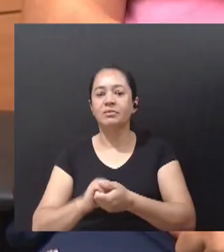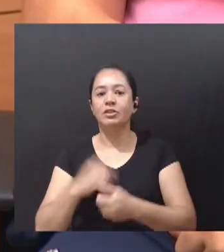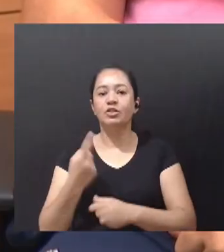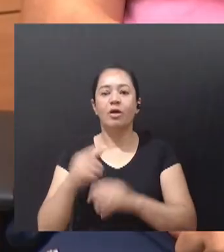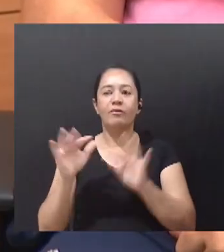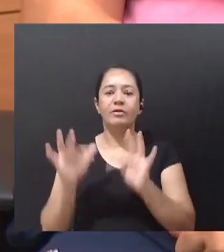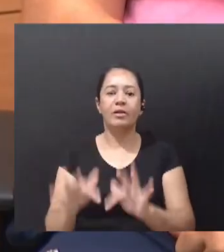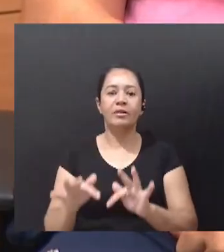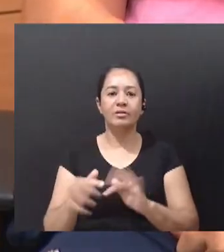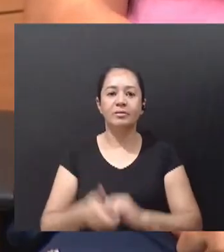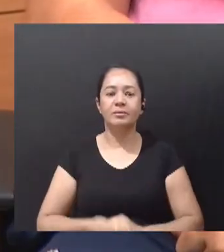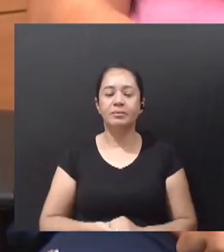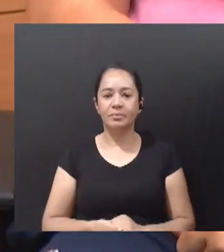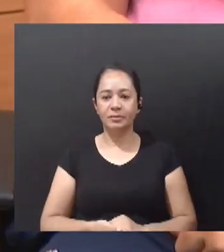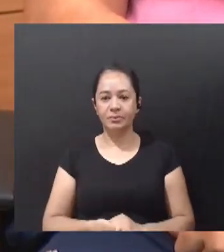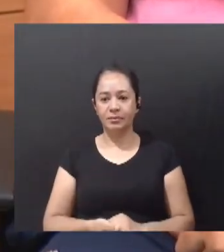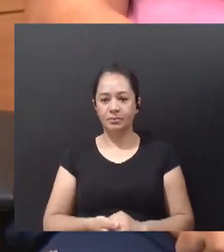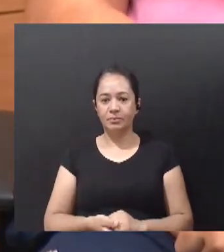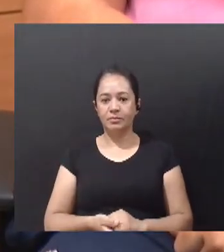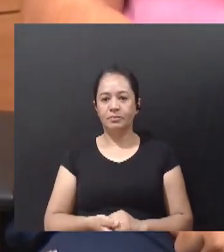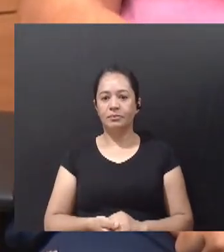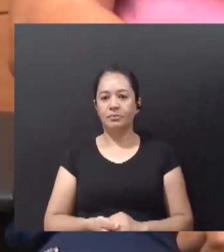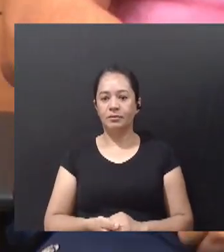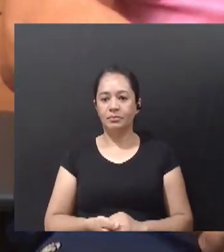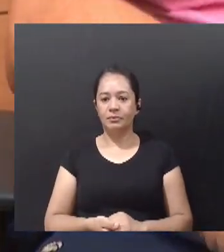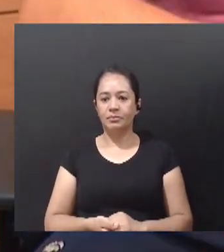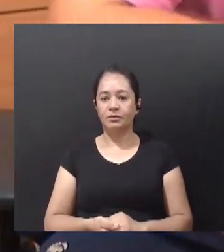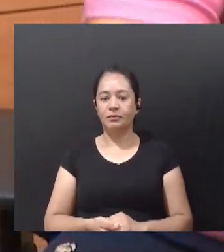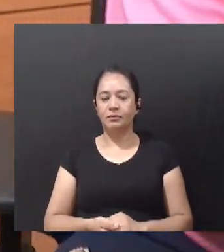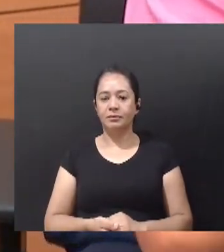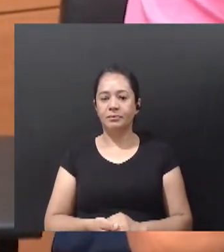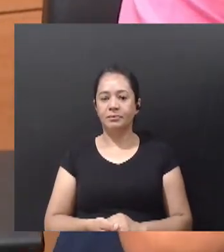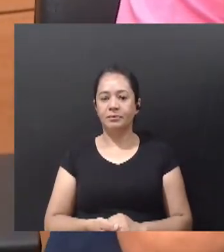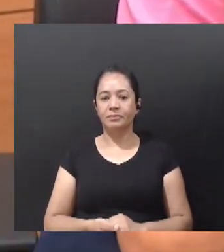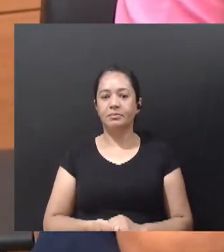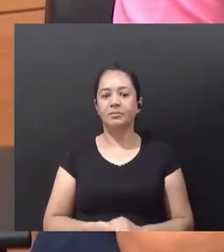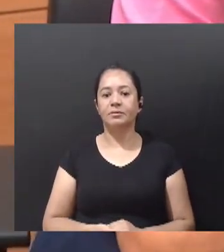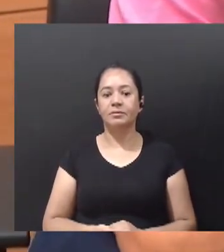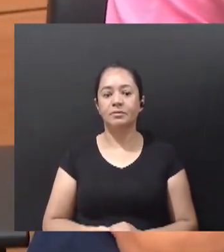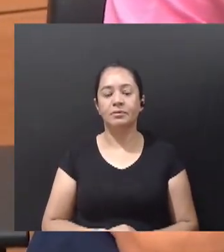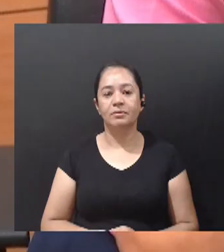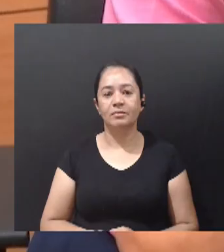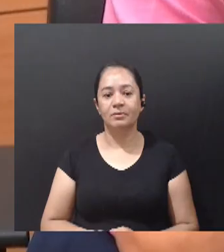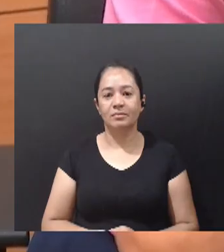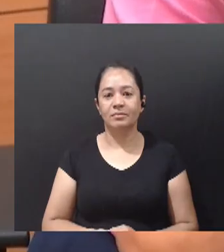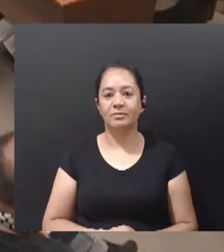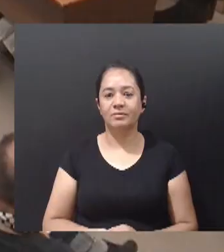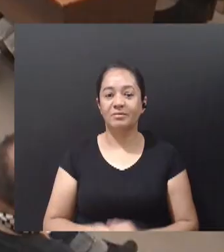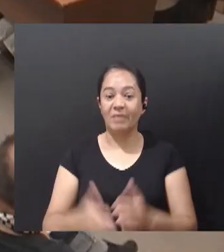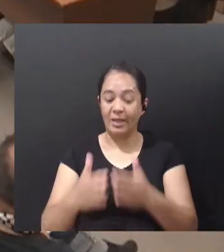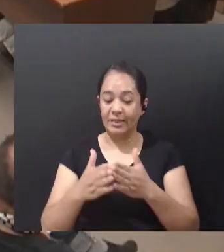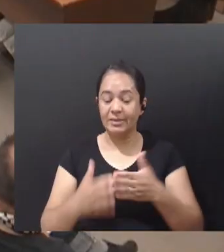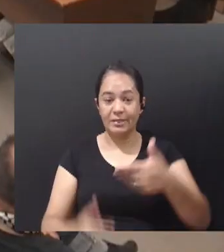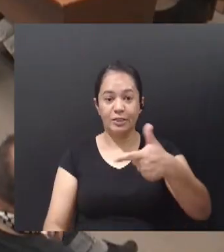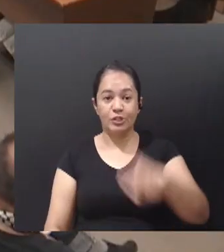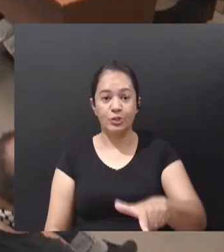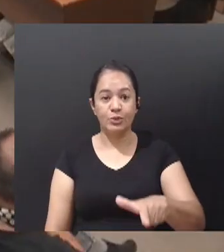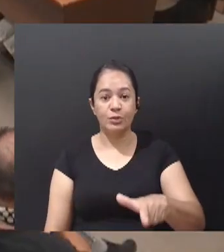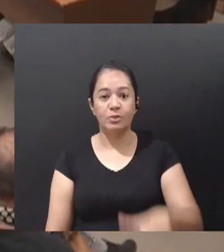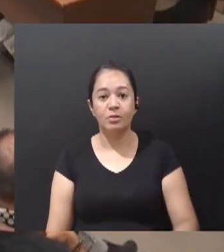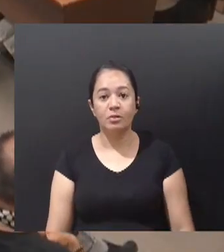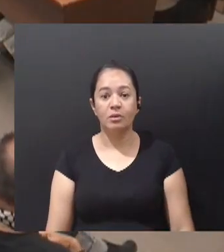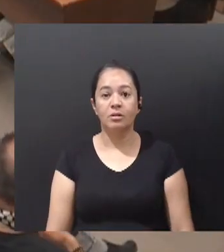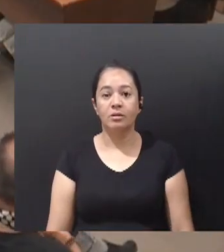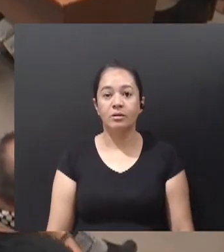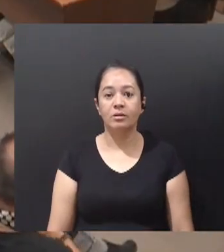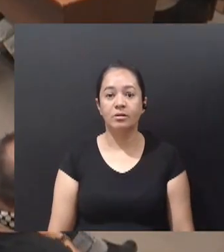Renato? Vai lá, Ângela. Licença aqui de novo. A hora que eu fiz aqui